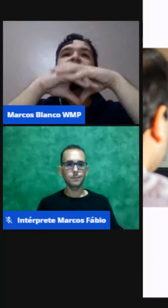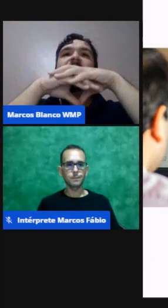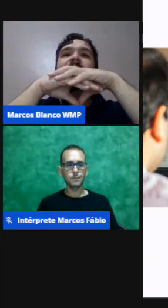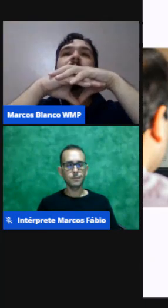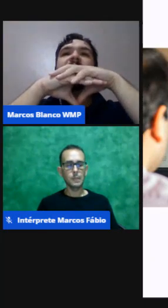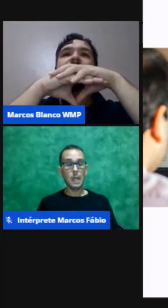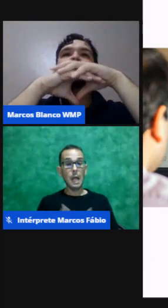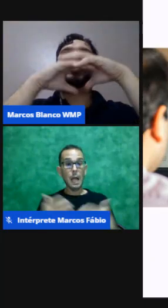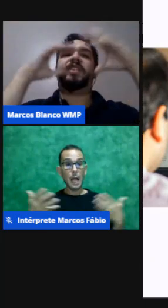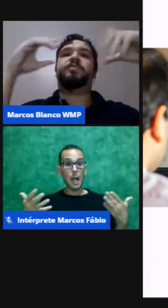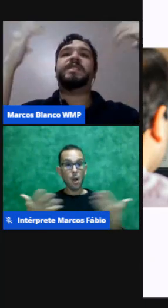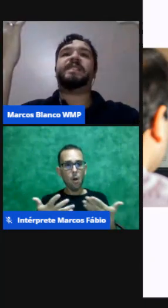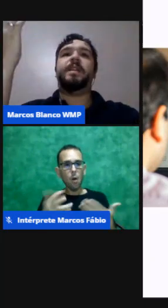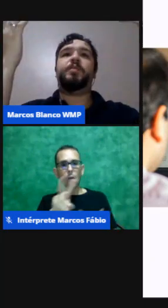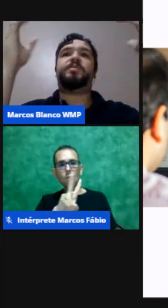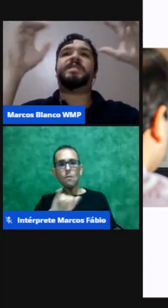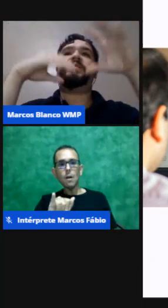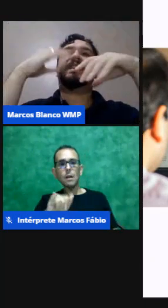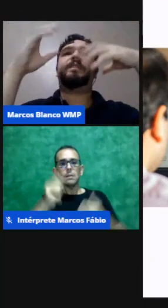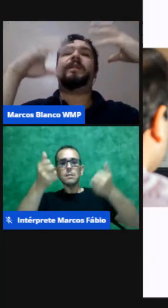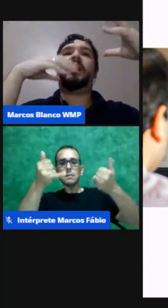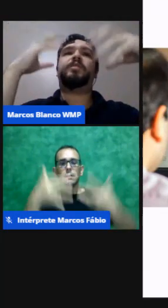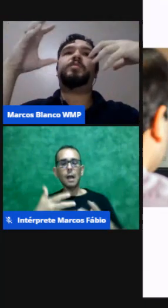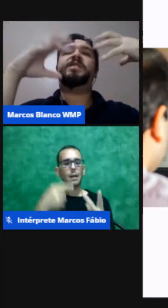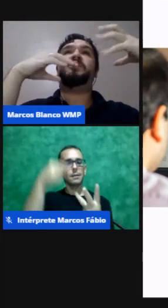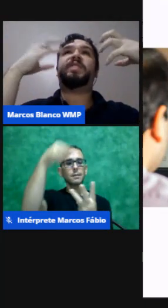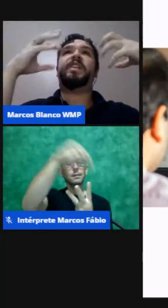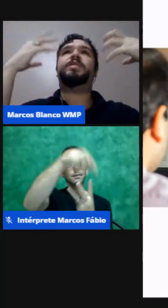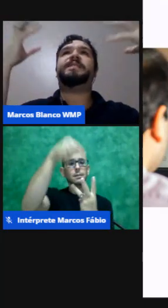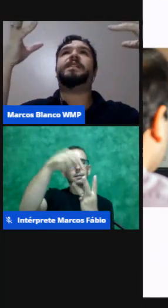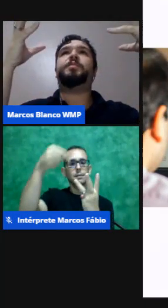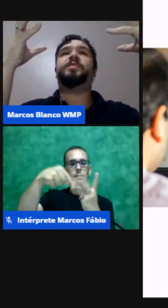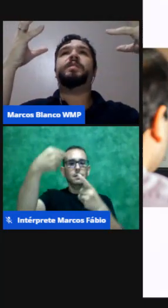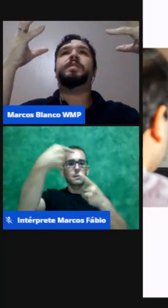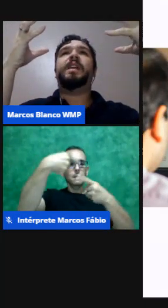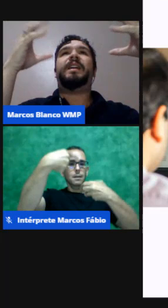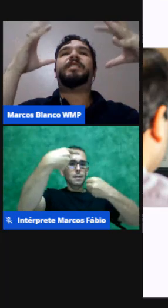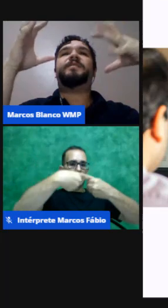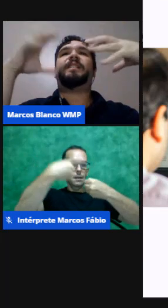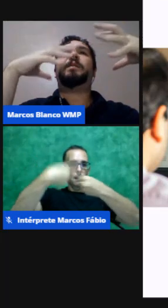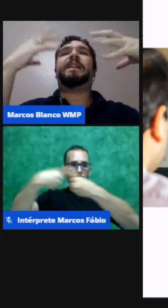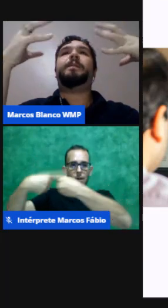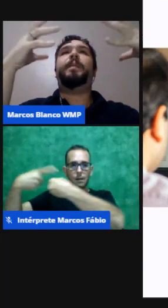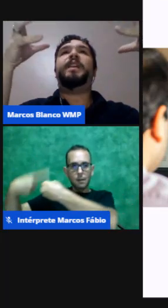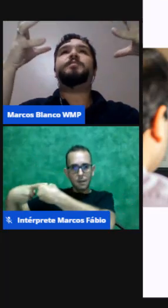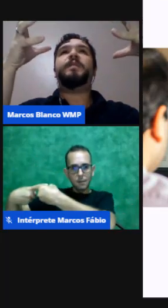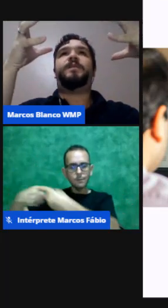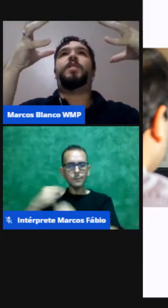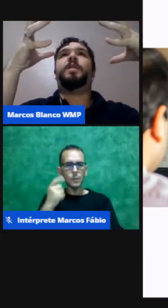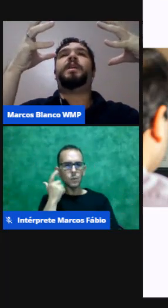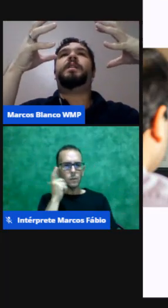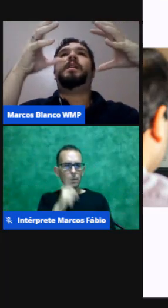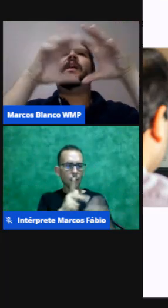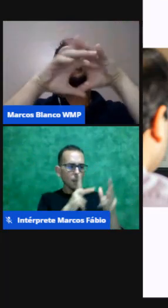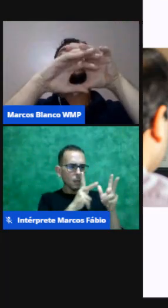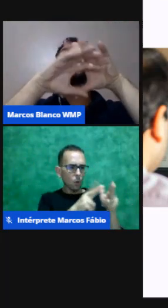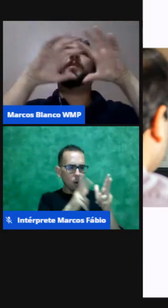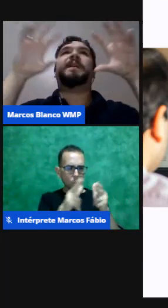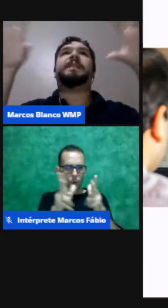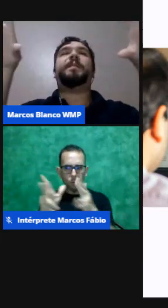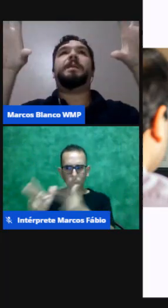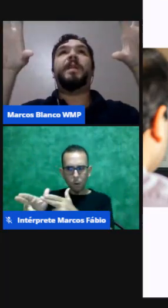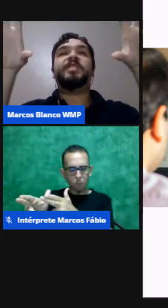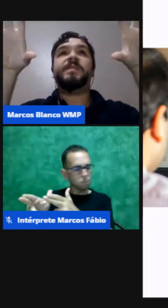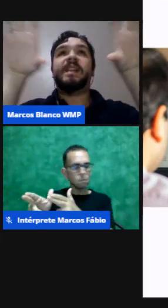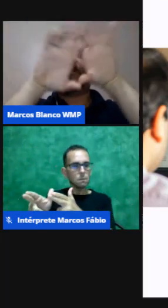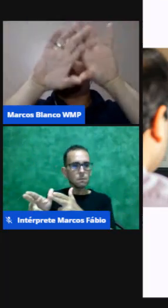Então, a gente vai trabalhar nos 3 municípios, mas não significa que os 3 municípios a gente vai trabalhar da mesma forma.